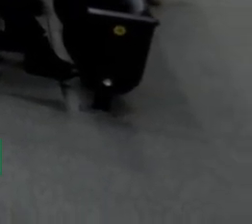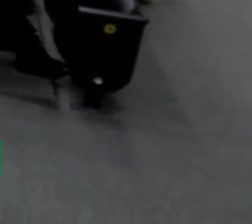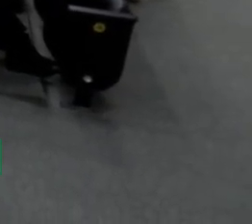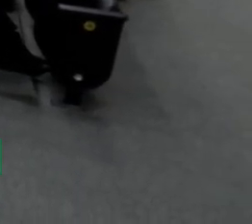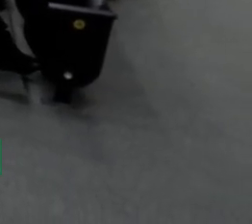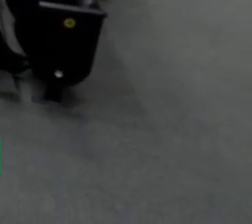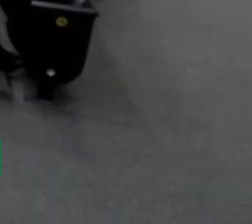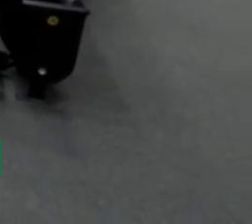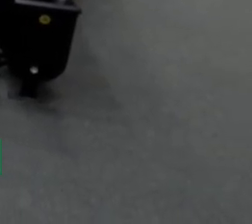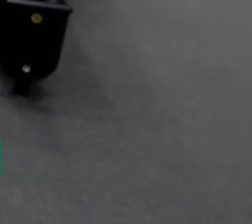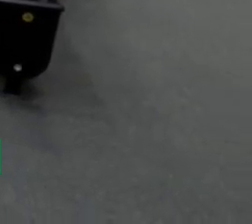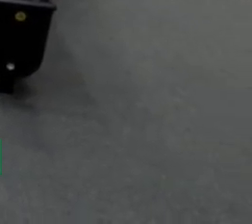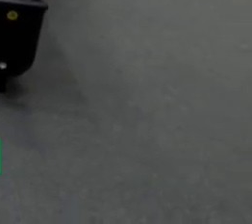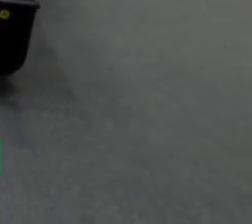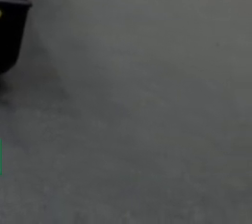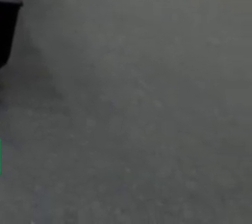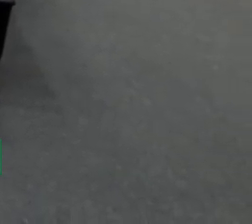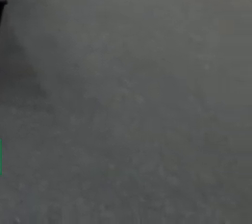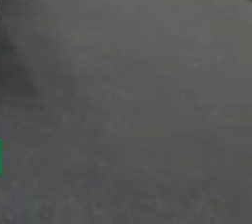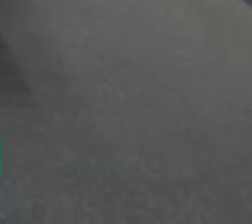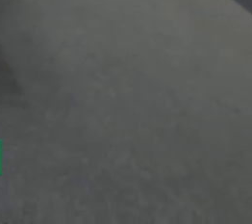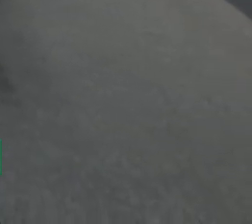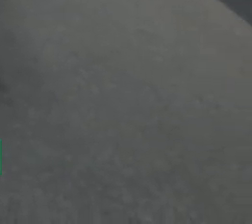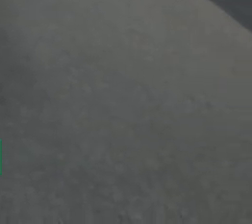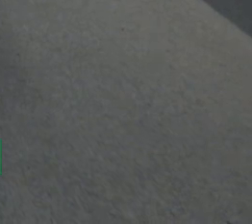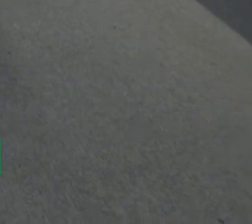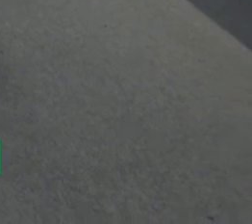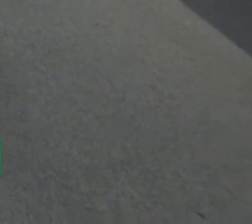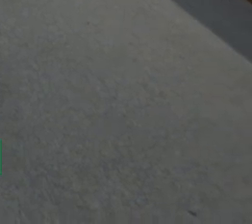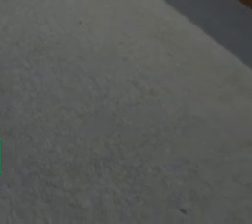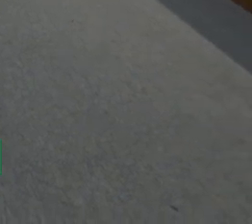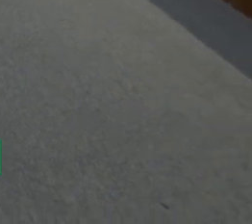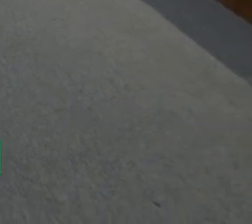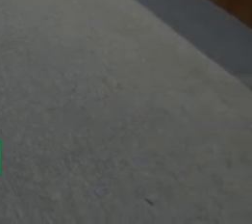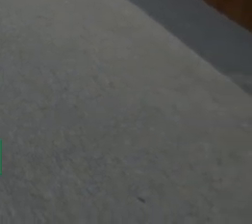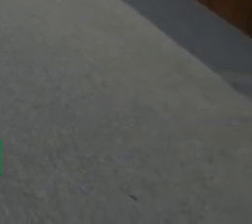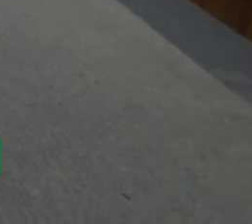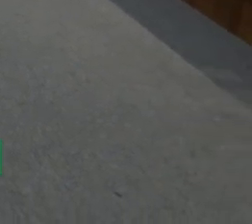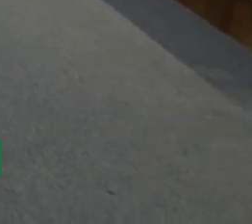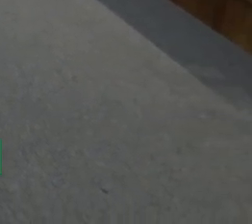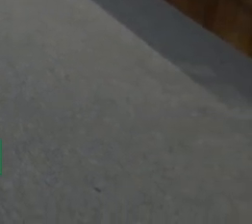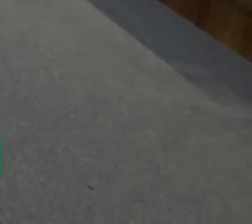Essa tartaruga é rara. A maré vai, a maré vem.